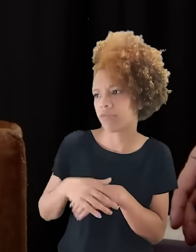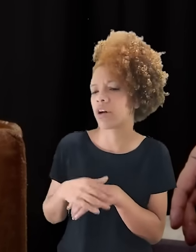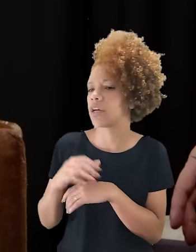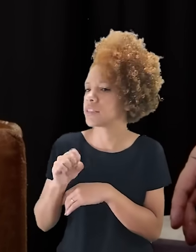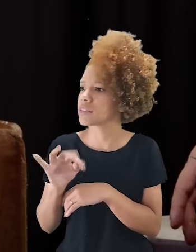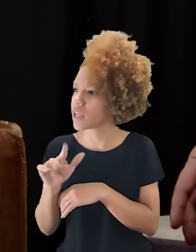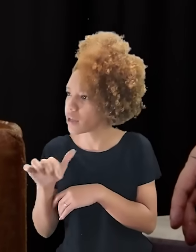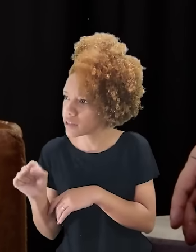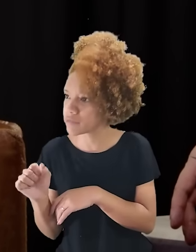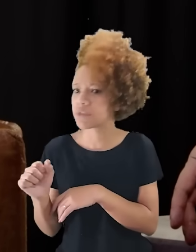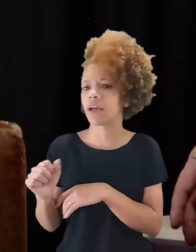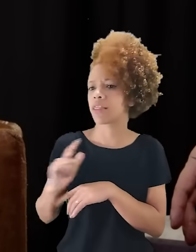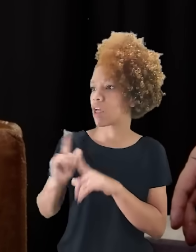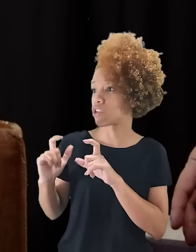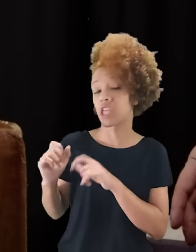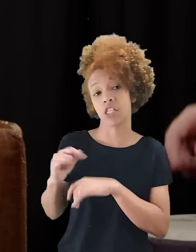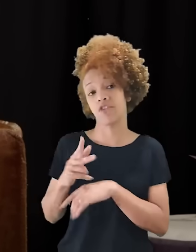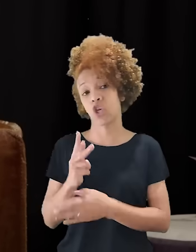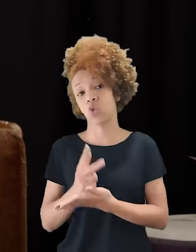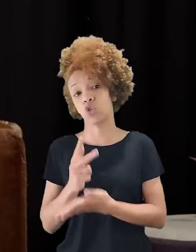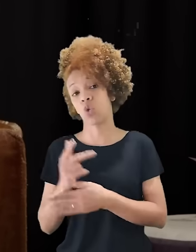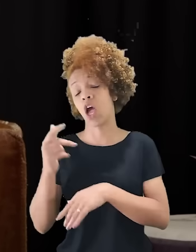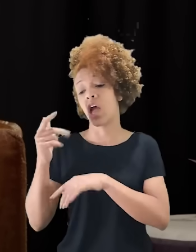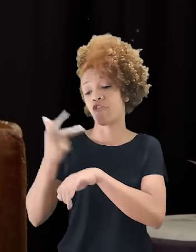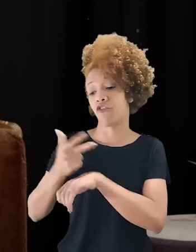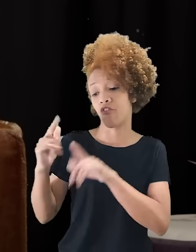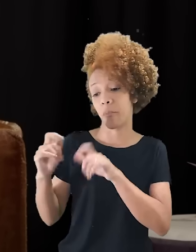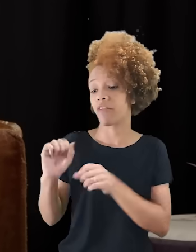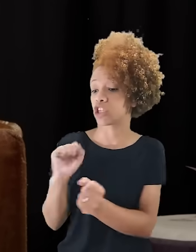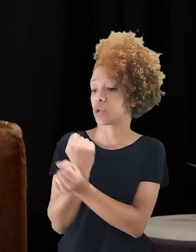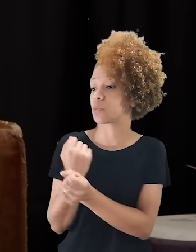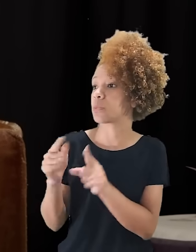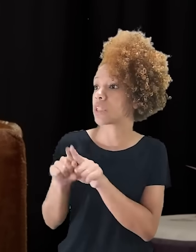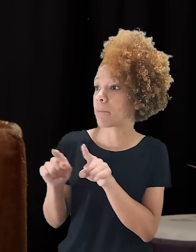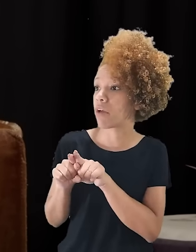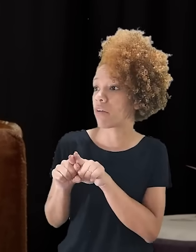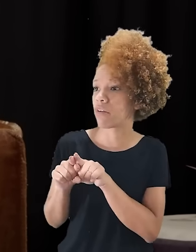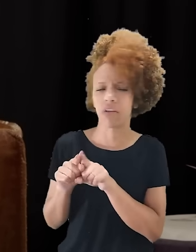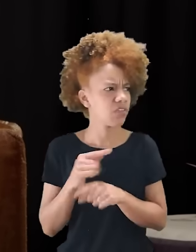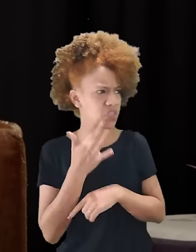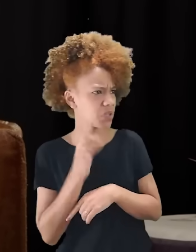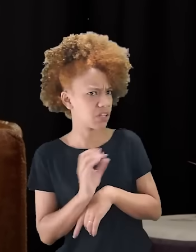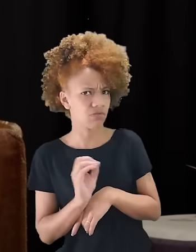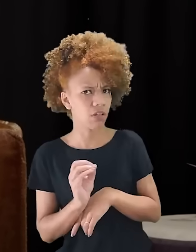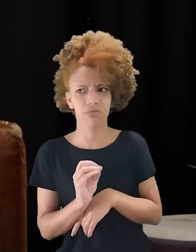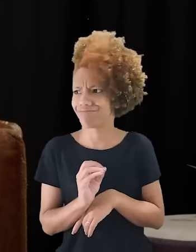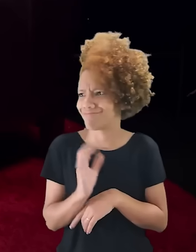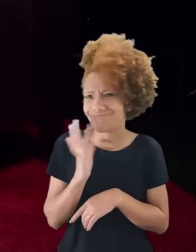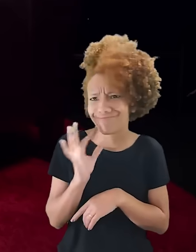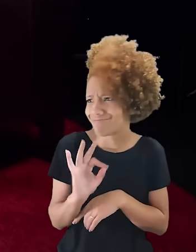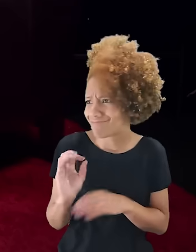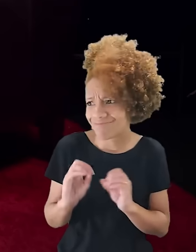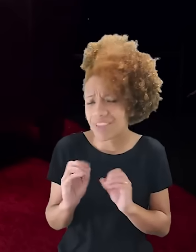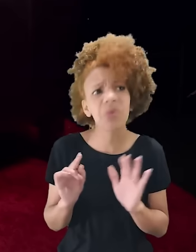styl começou a pegar o celular e eles falaram se você continuar com o celular a gente vai te algemar também e você não entendendo nada eu não